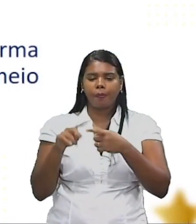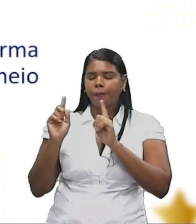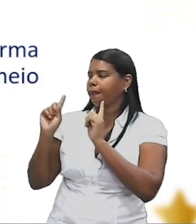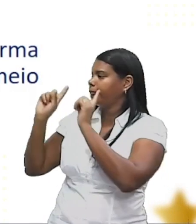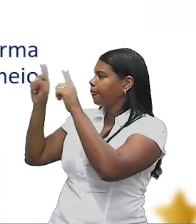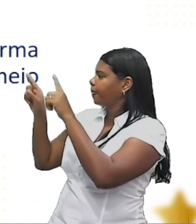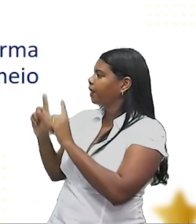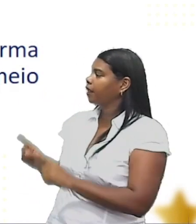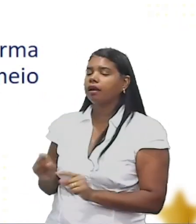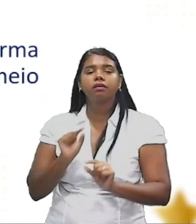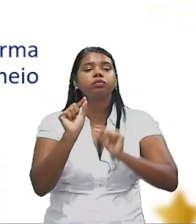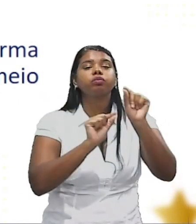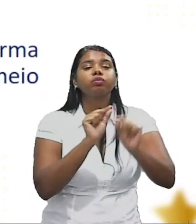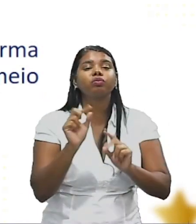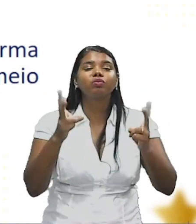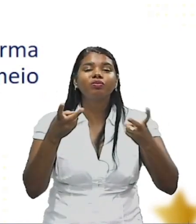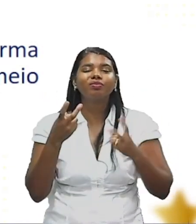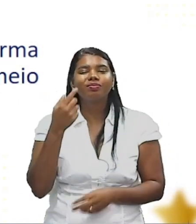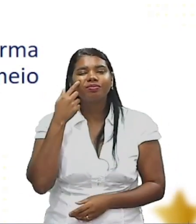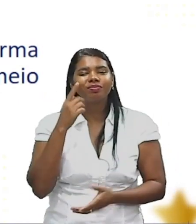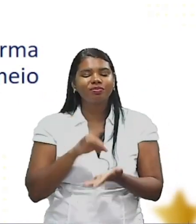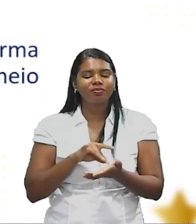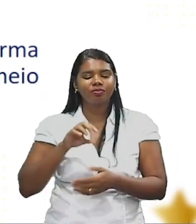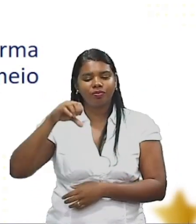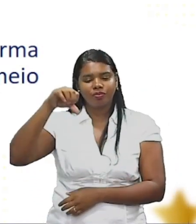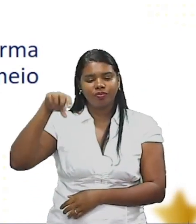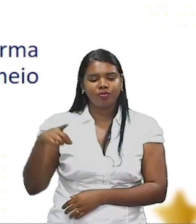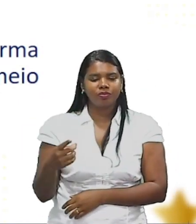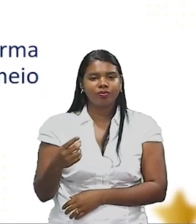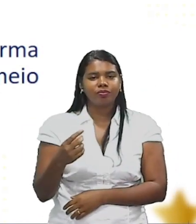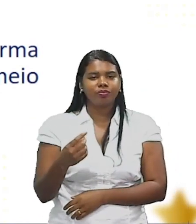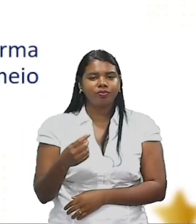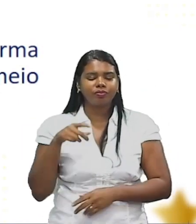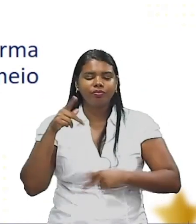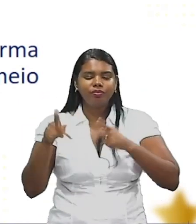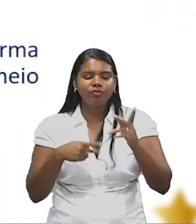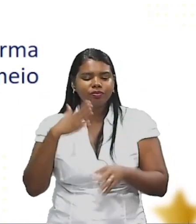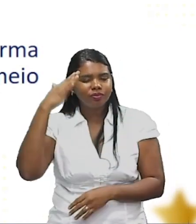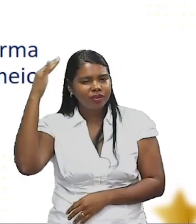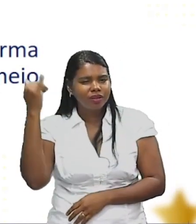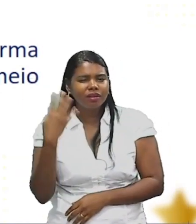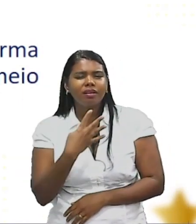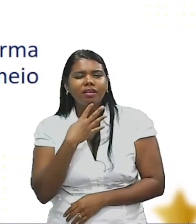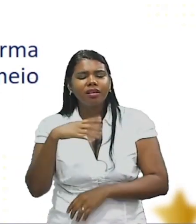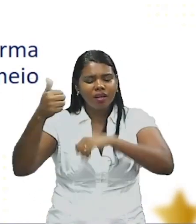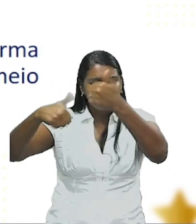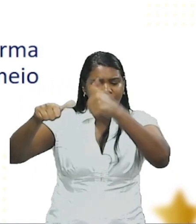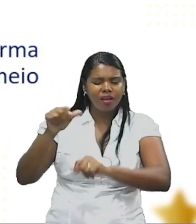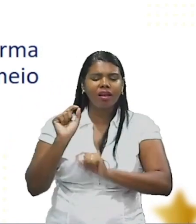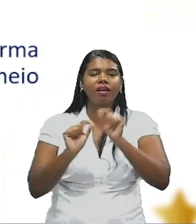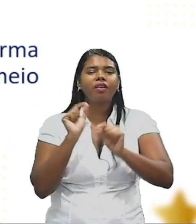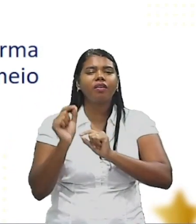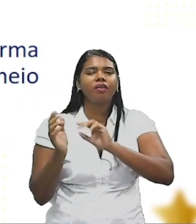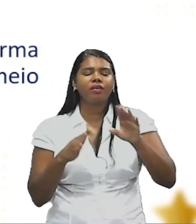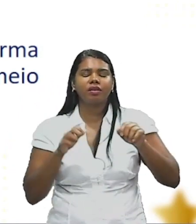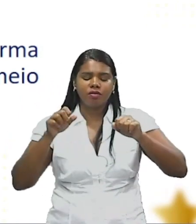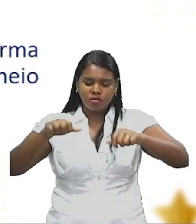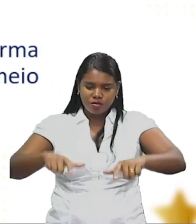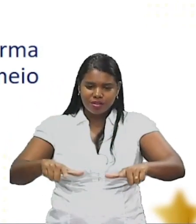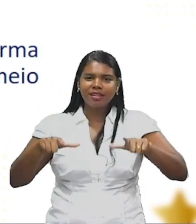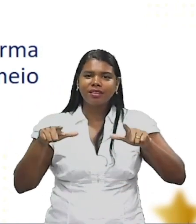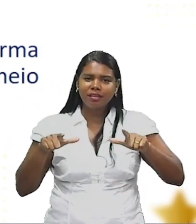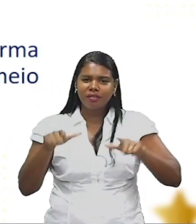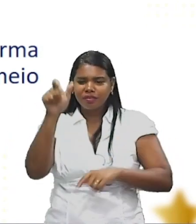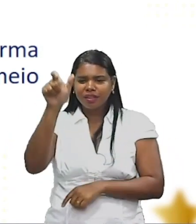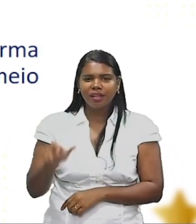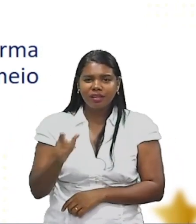O que é interessante? Naturalmente, a 9001 ela é mais popular e ela confere o quê? Ela confere um certificado para o